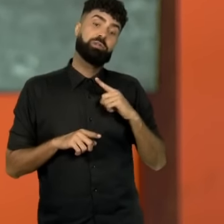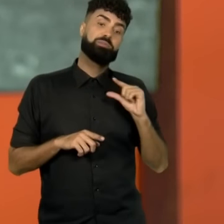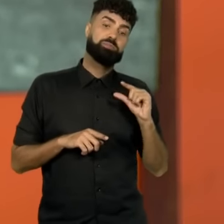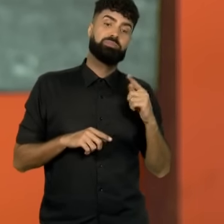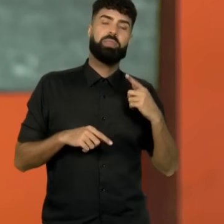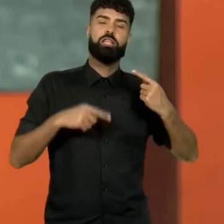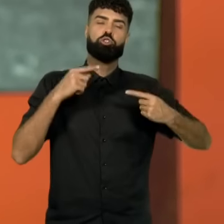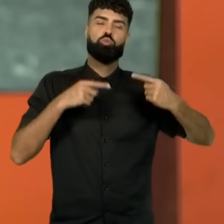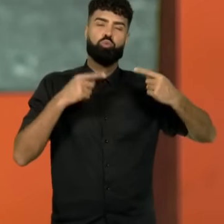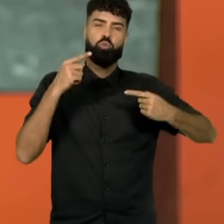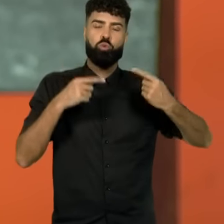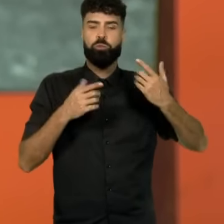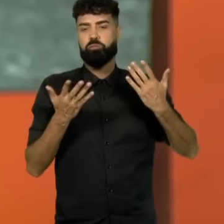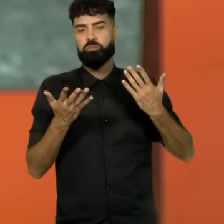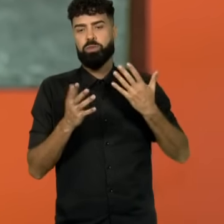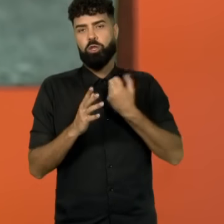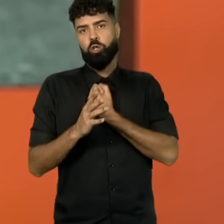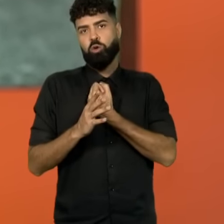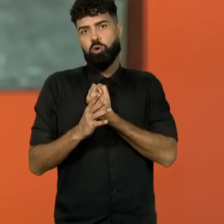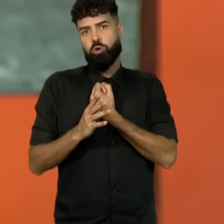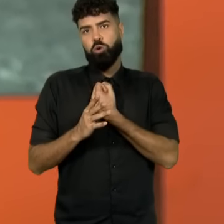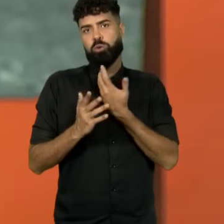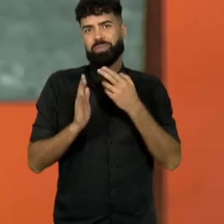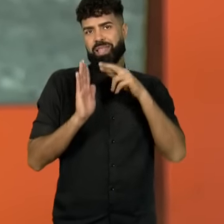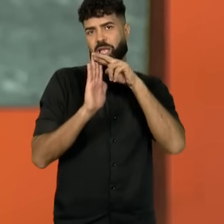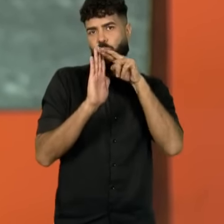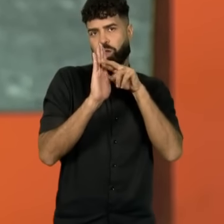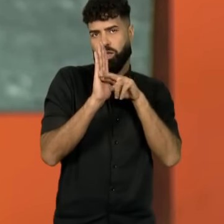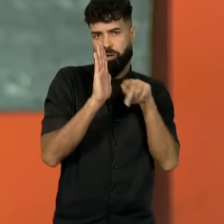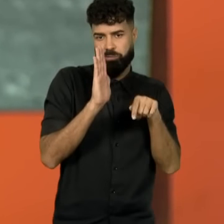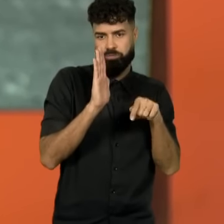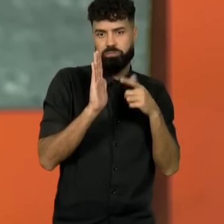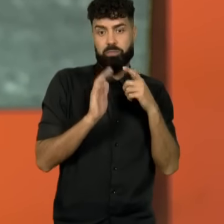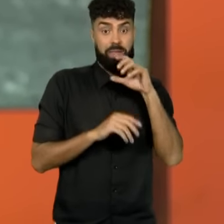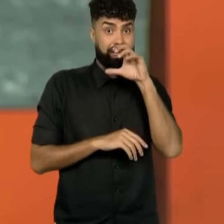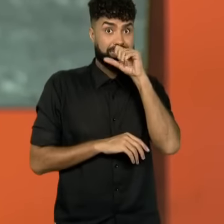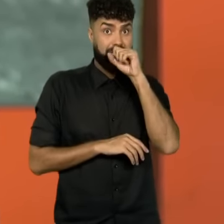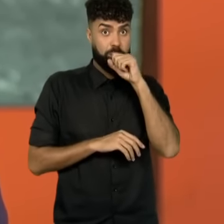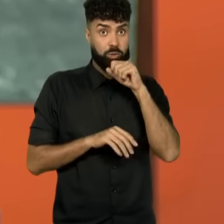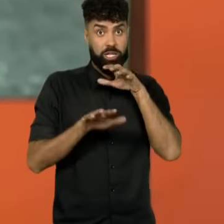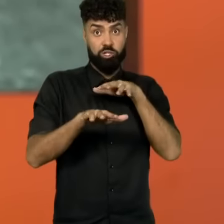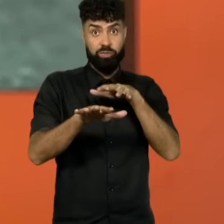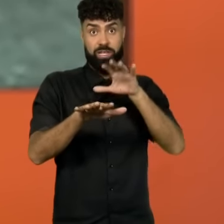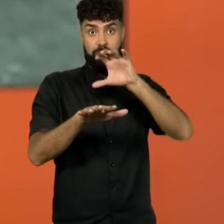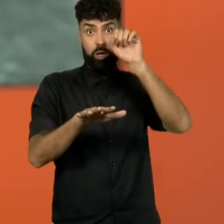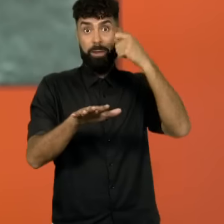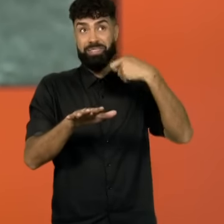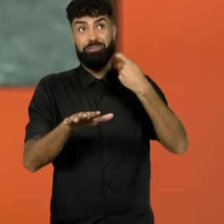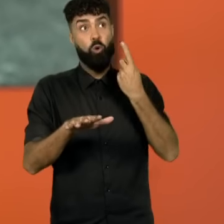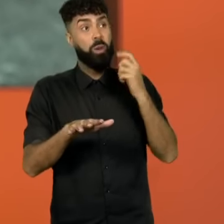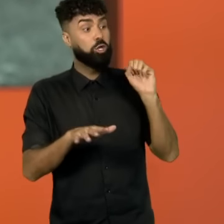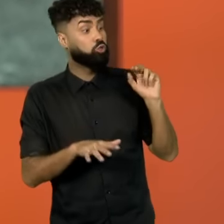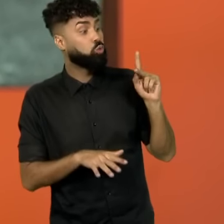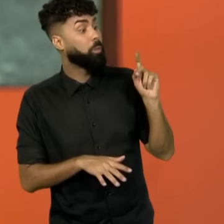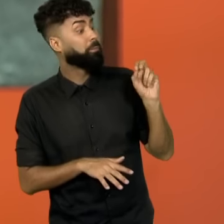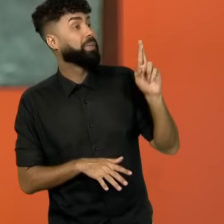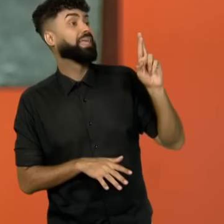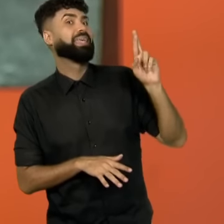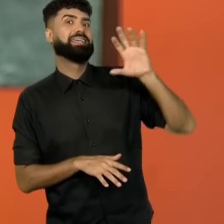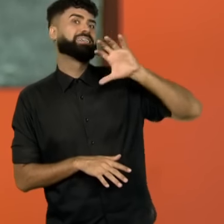uma disputa, foi criado um regulamento que no Sábado das Campeãs tinha que sair uma super campeã.